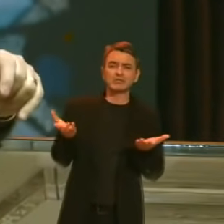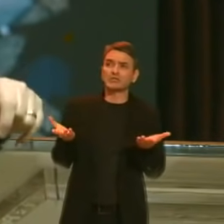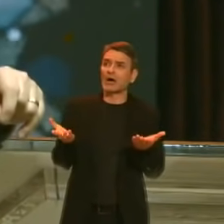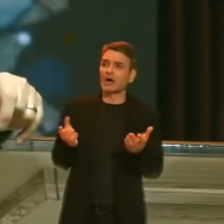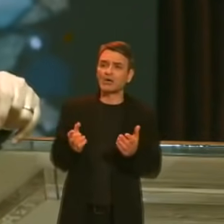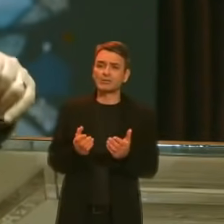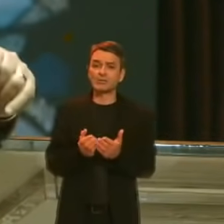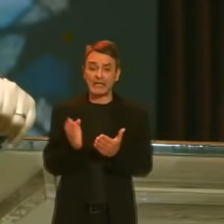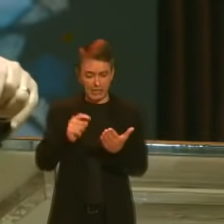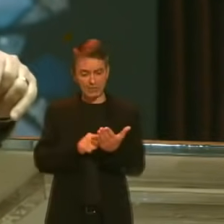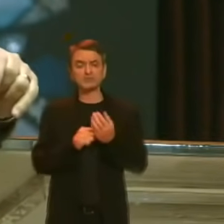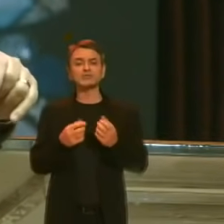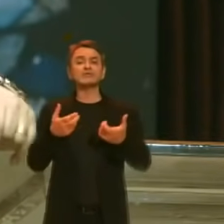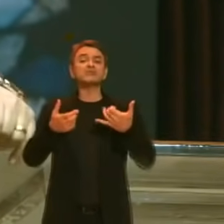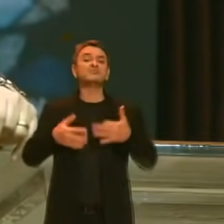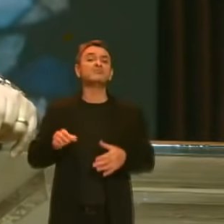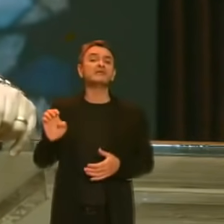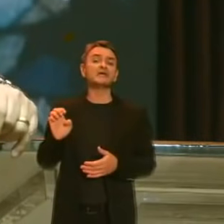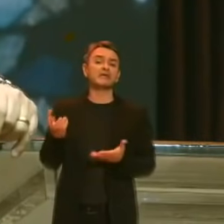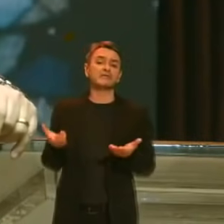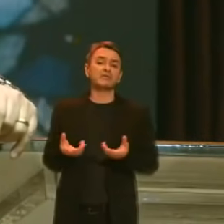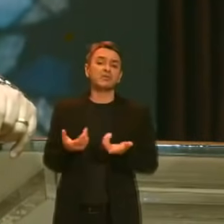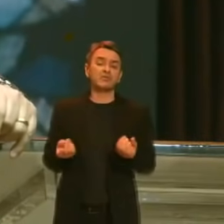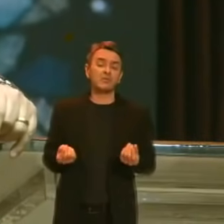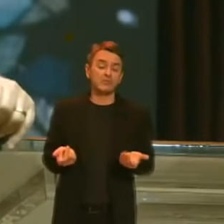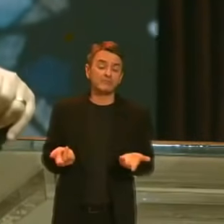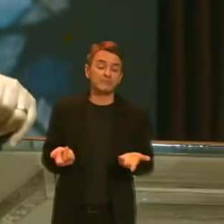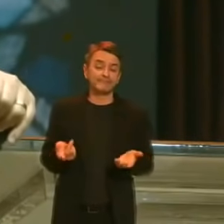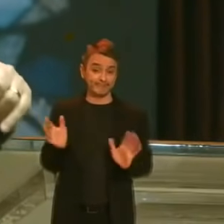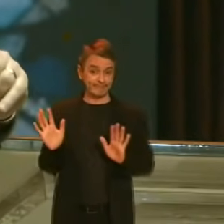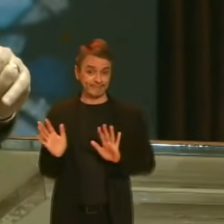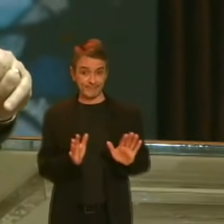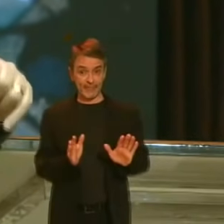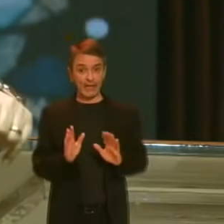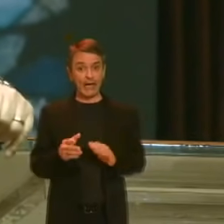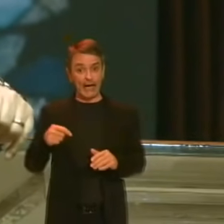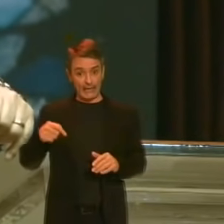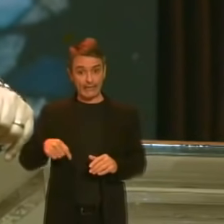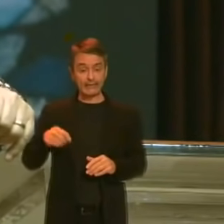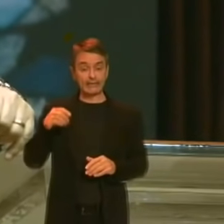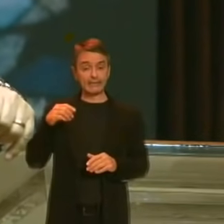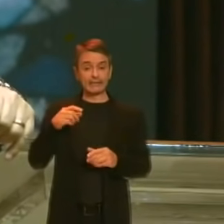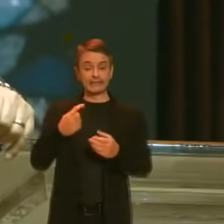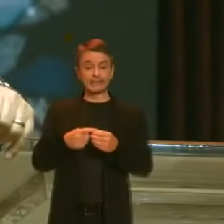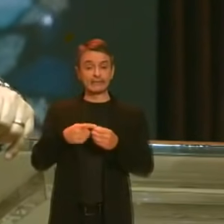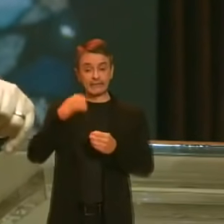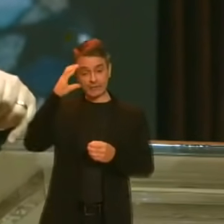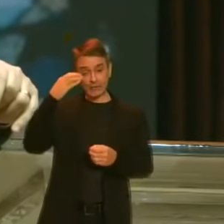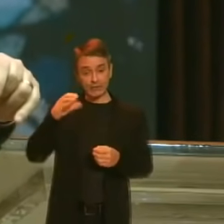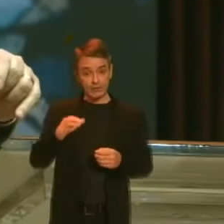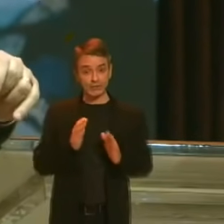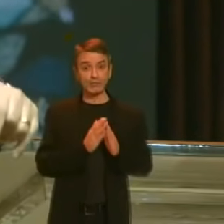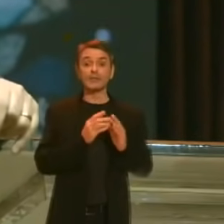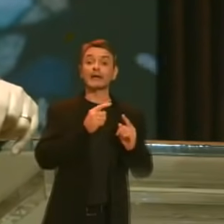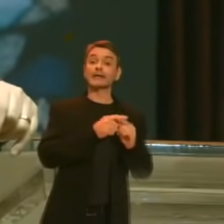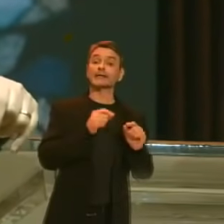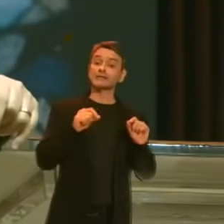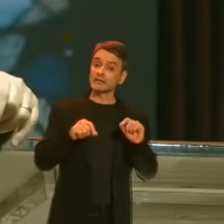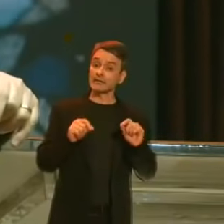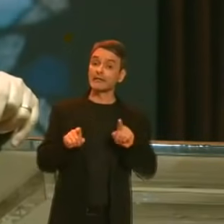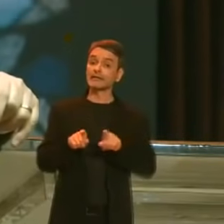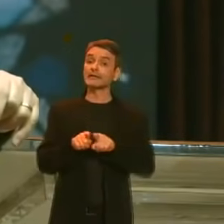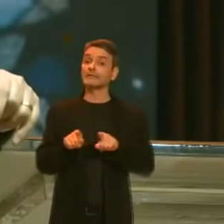Esta semana, na cidade de Curitiba, a Igreja Alcance de Curitiba e o Ministério